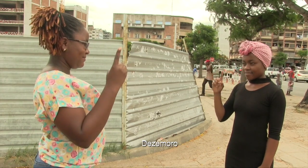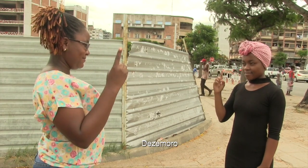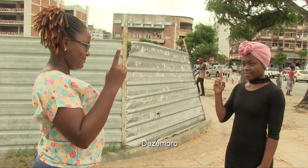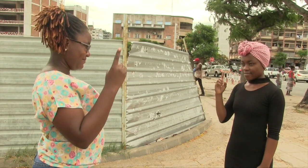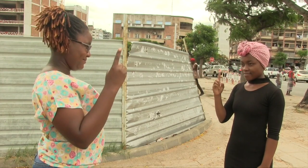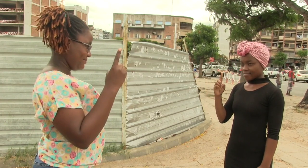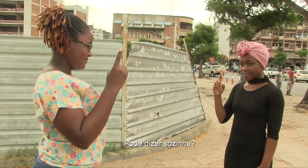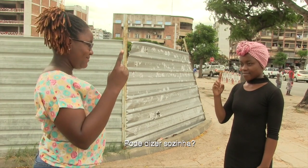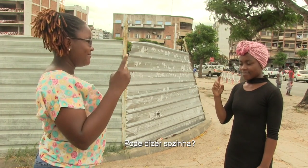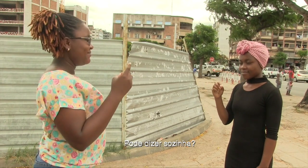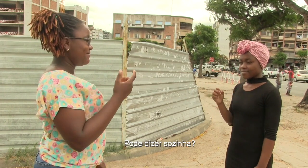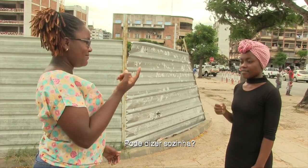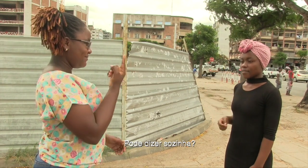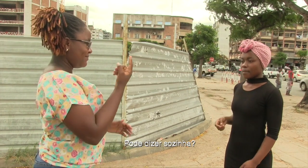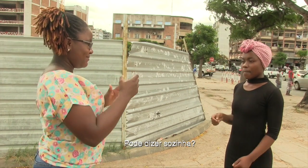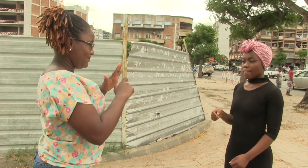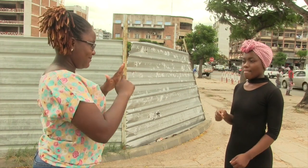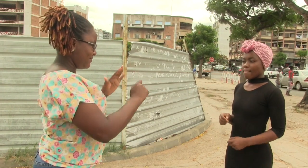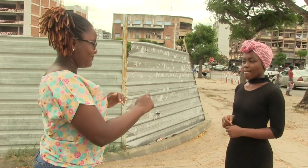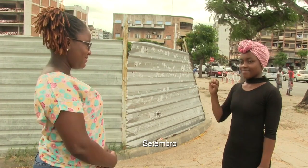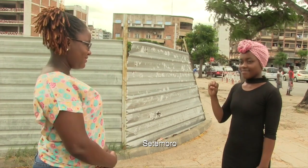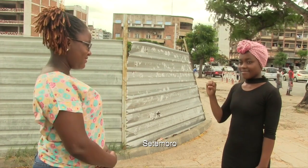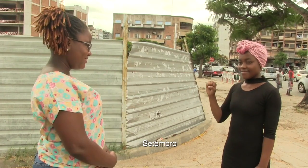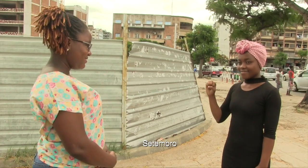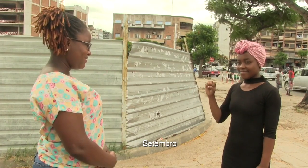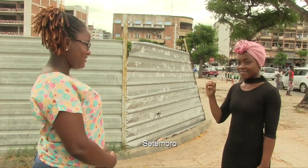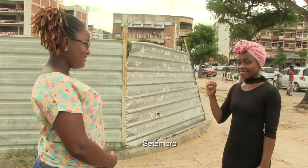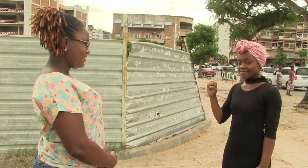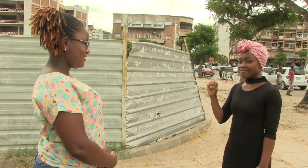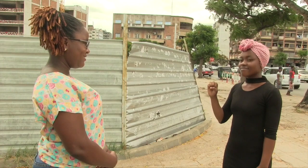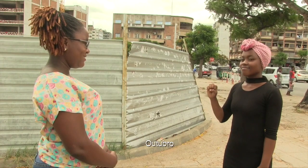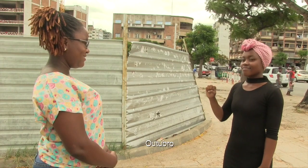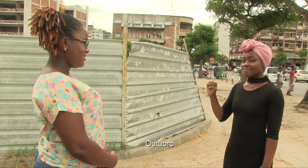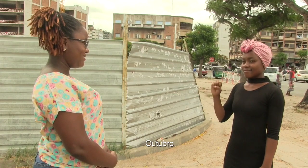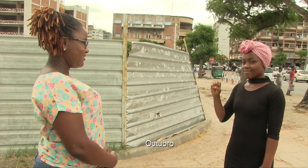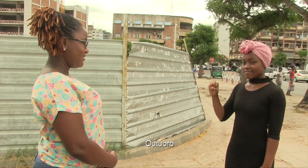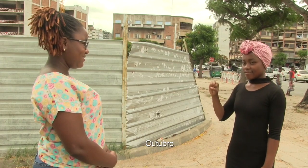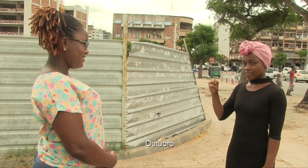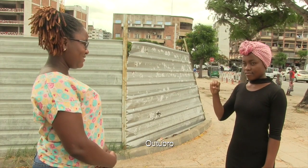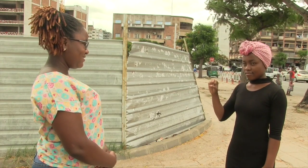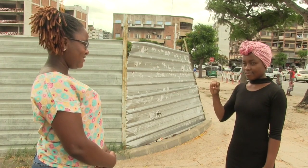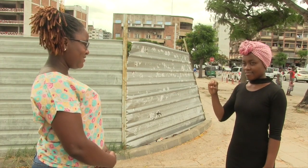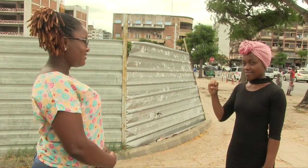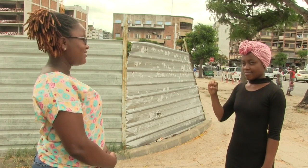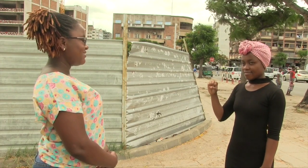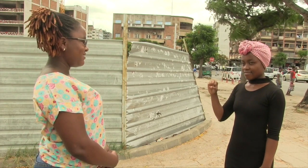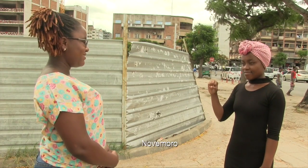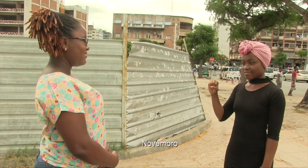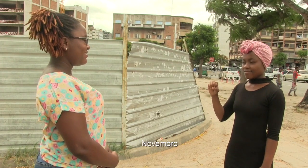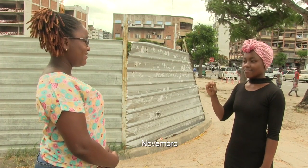dezembro. Pode dizer sozinho setembro, outubro,